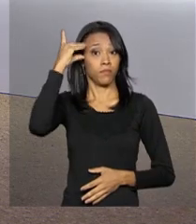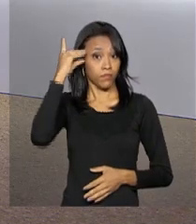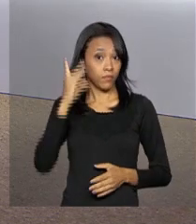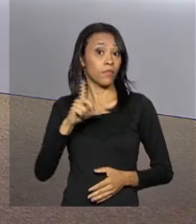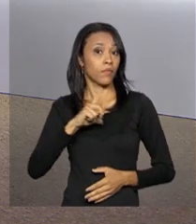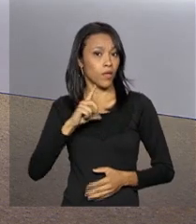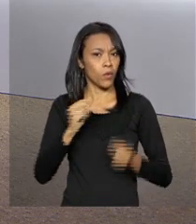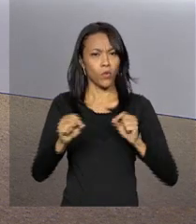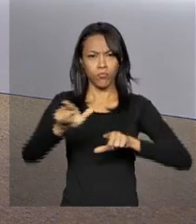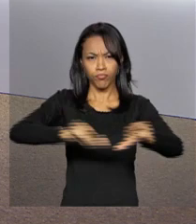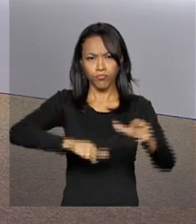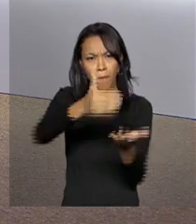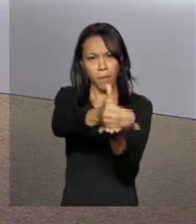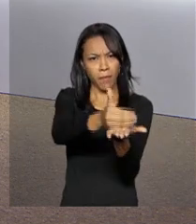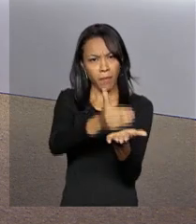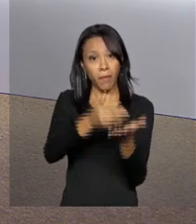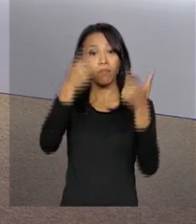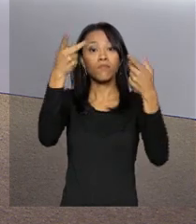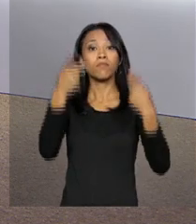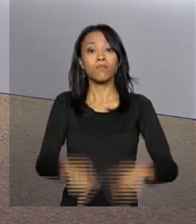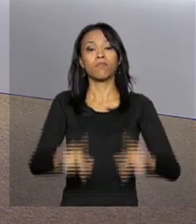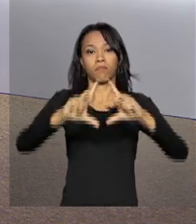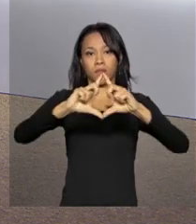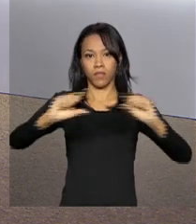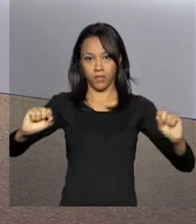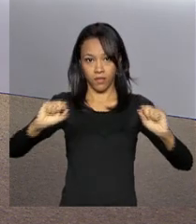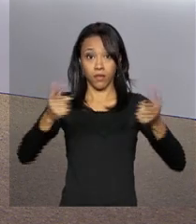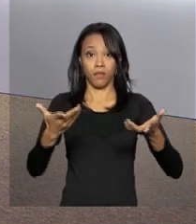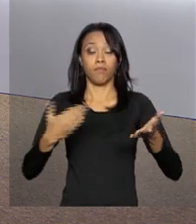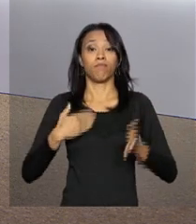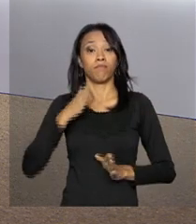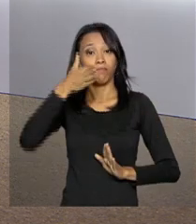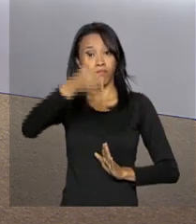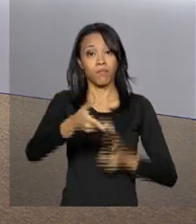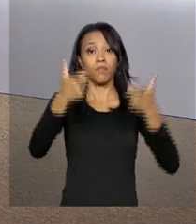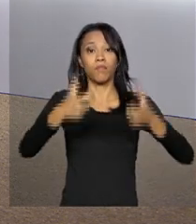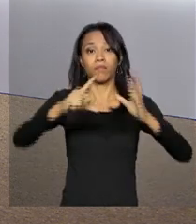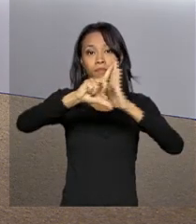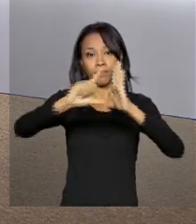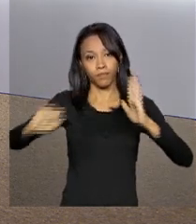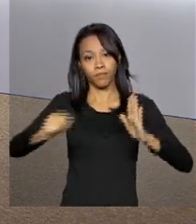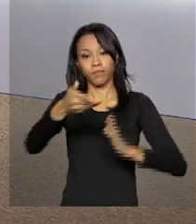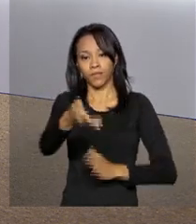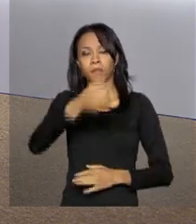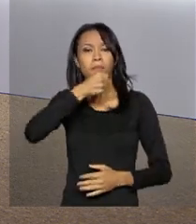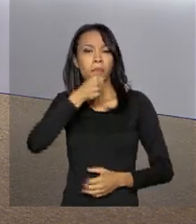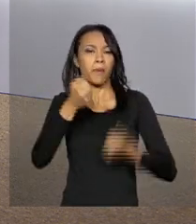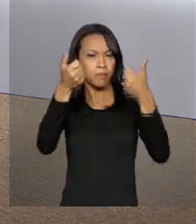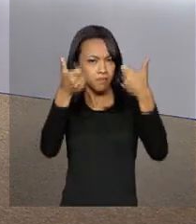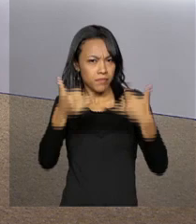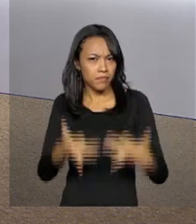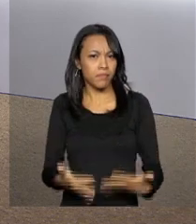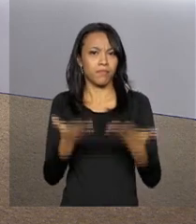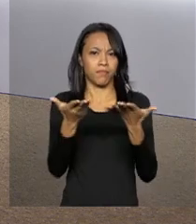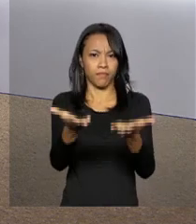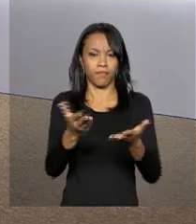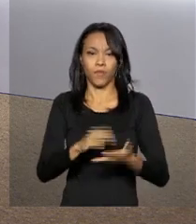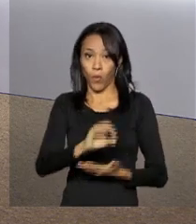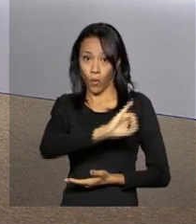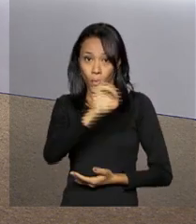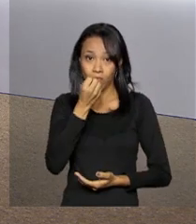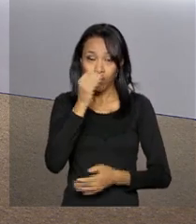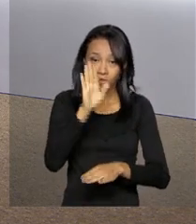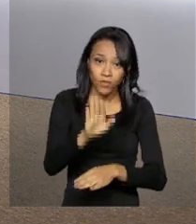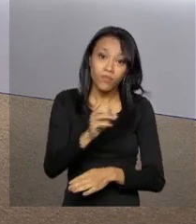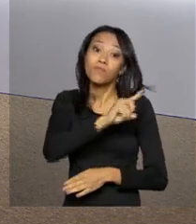Rousseff tem agenda hoje em Brasília. Ao vivo do Palácio do Planalto, a repórter Daniela Almeida tem os detalhes do dia da presidenta. Oi, Daniela, bom